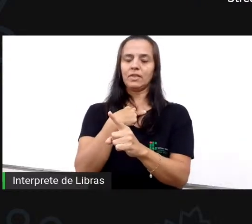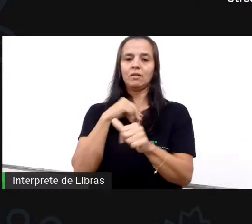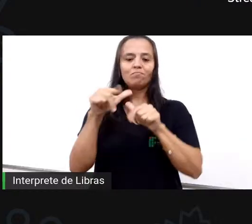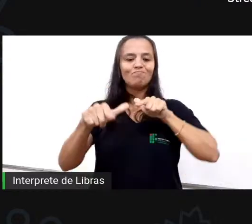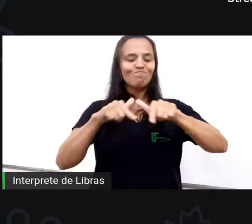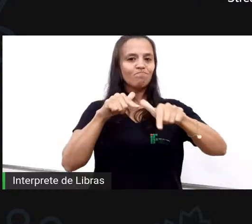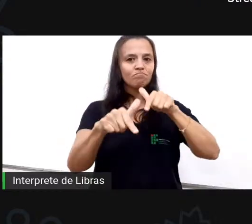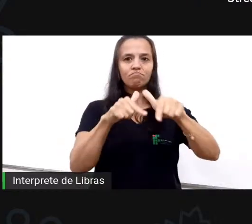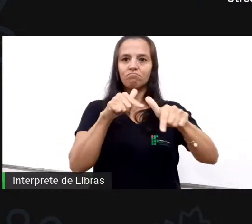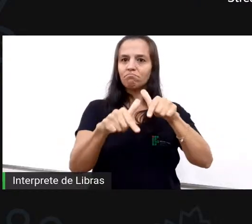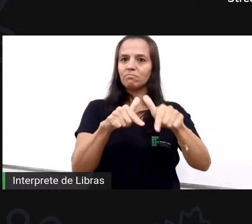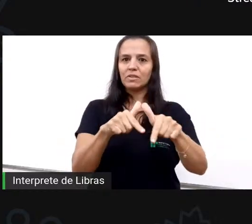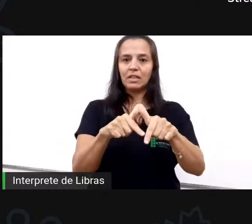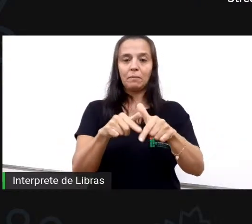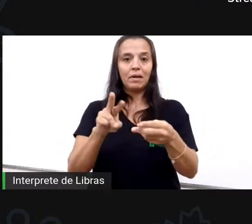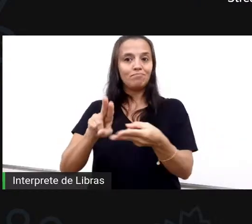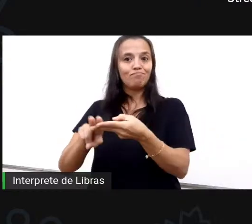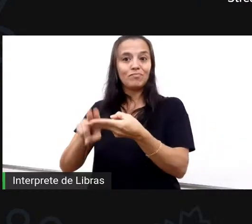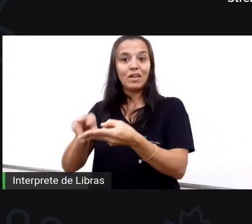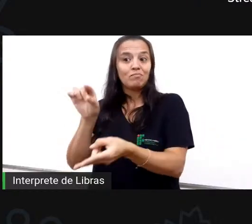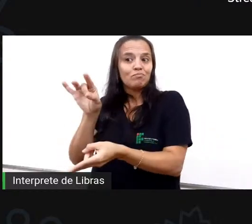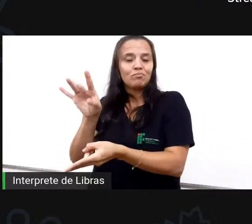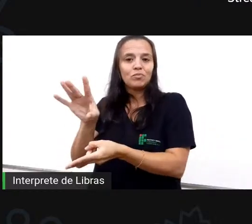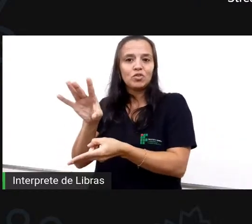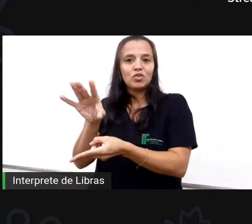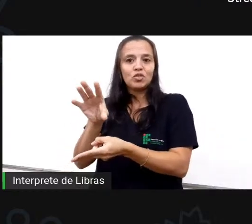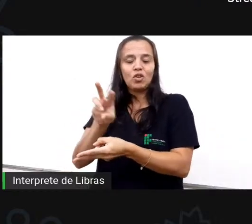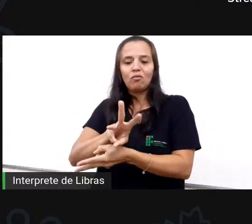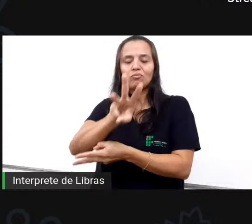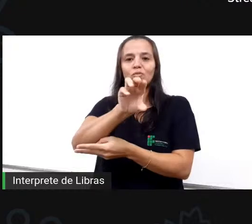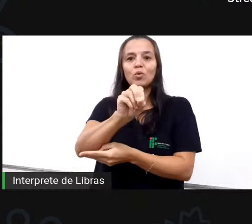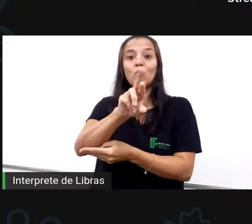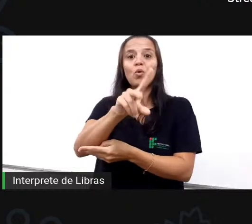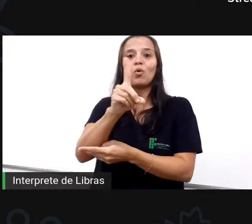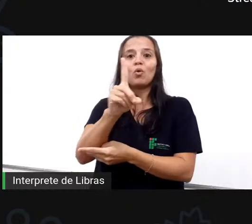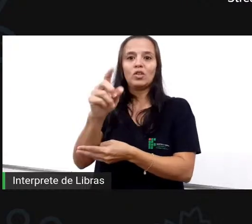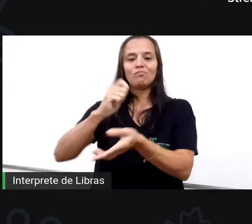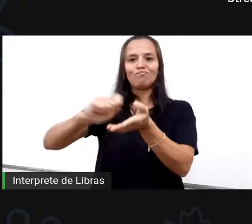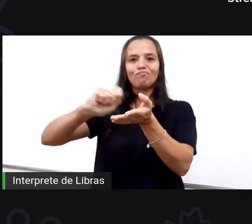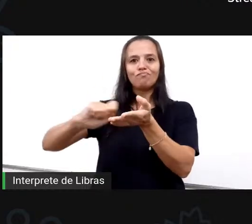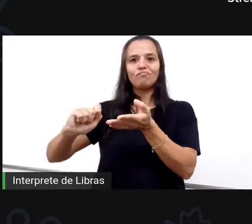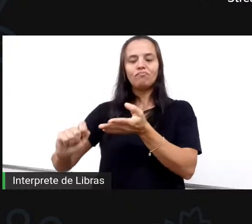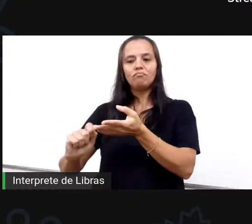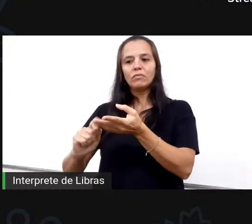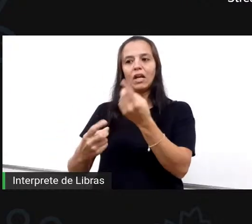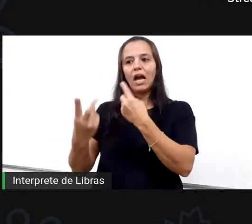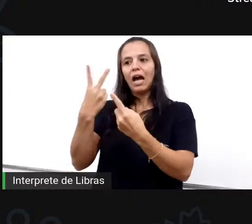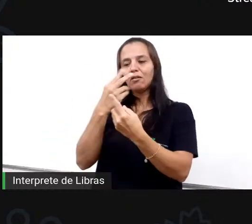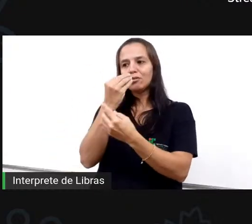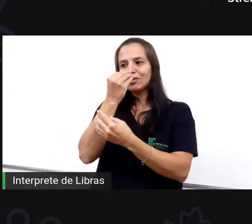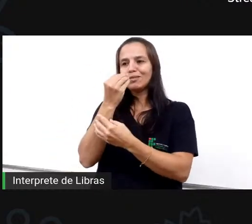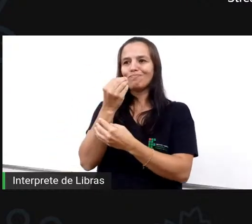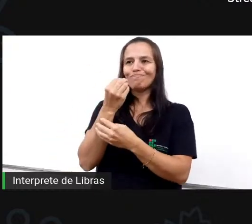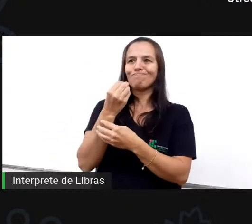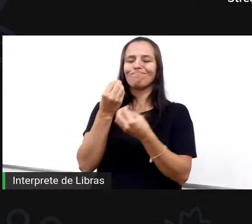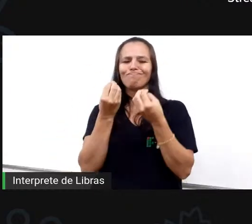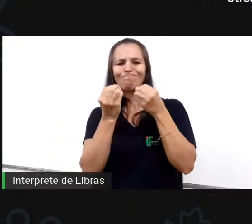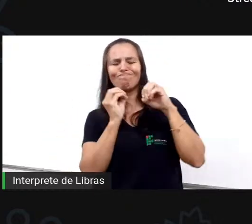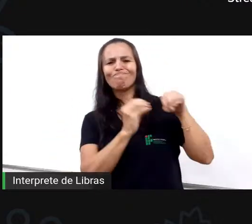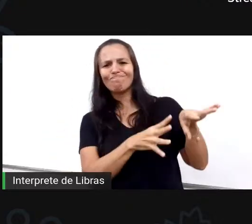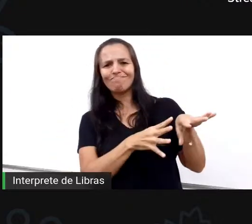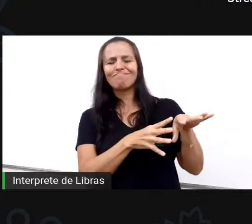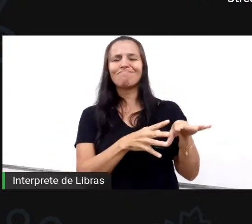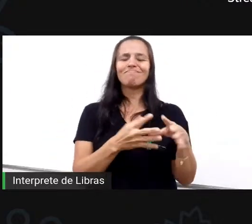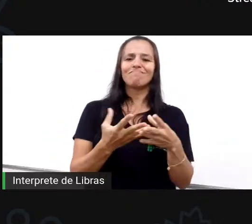trabalhos ficaram apenas no Word. Muitos acabaram desanimando. E,